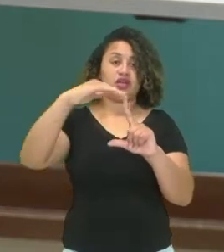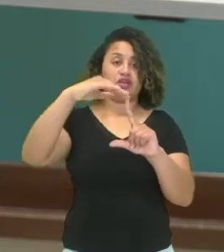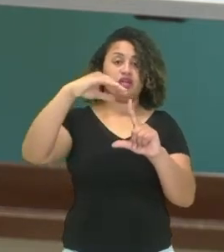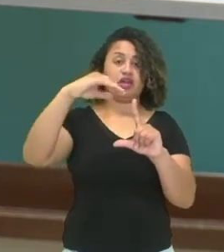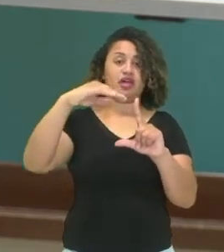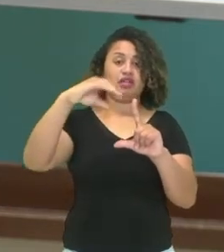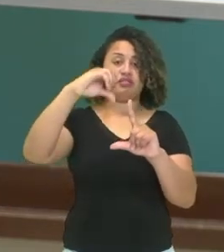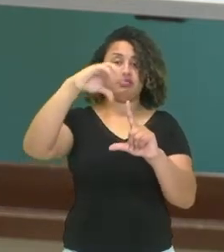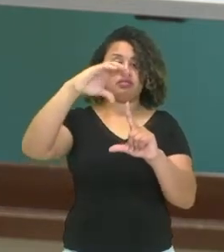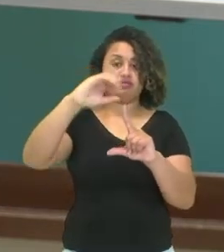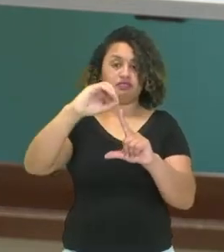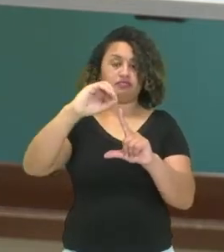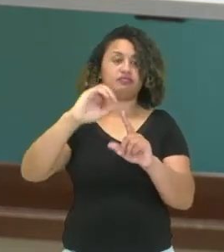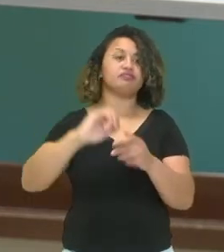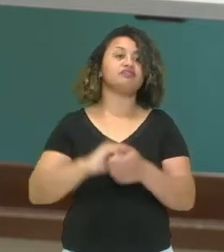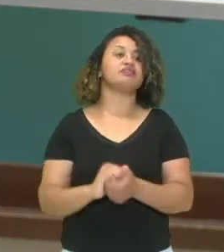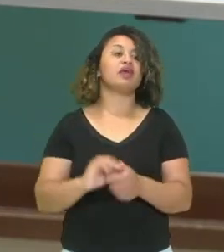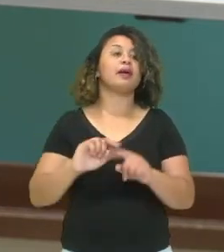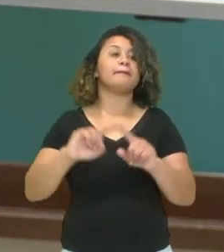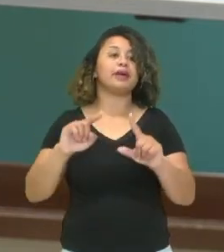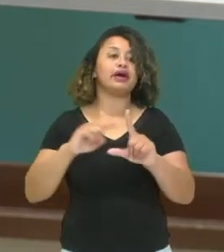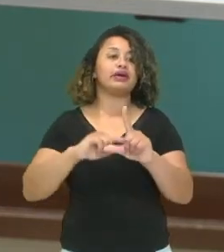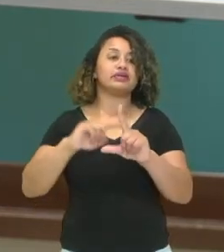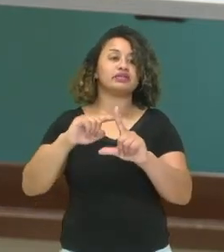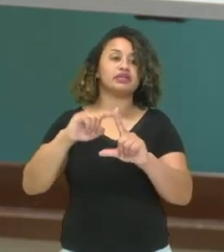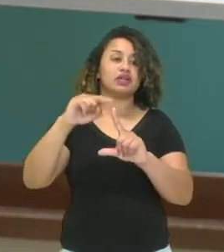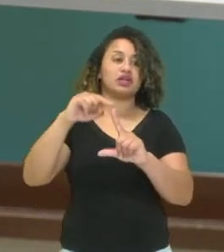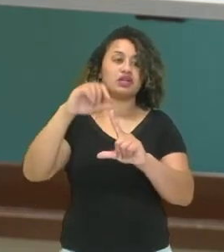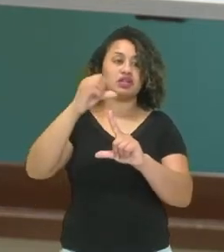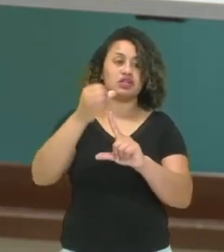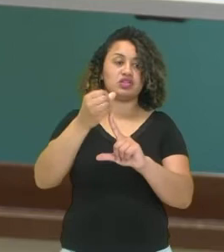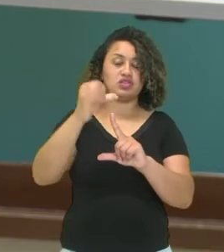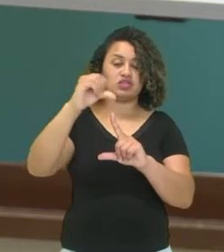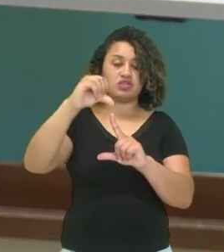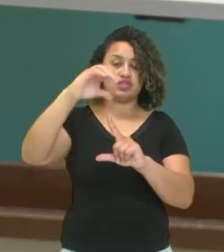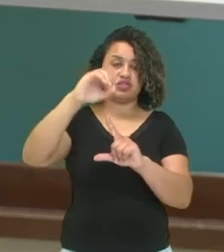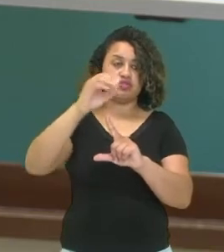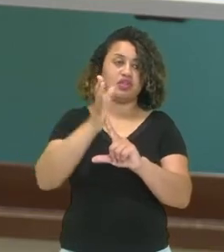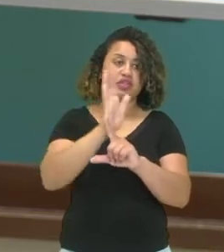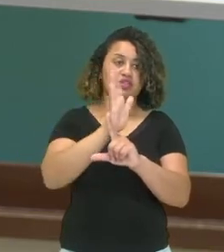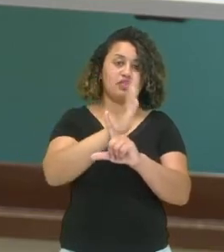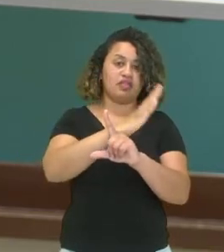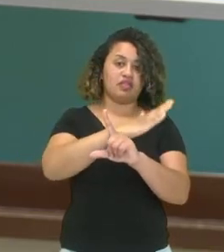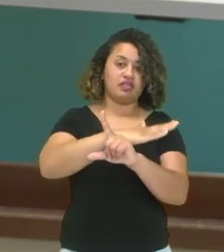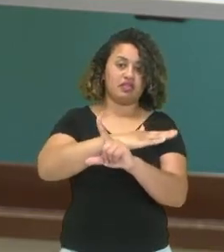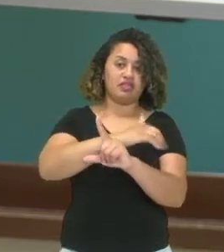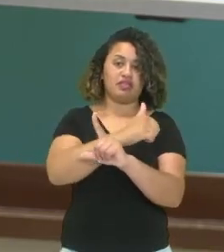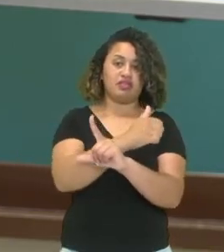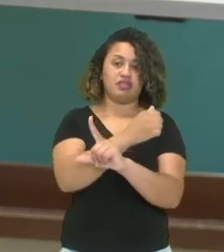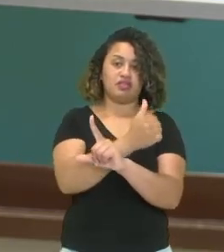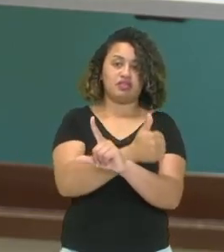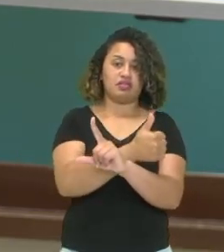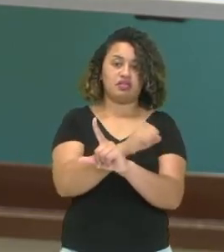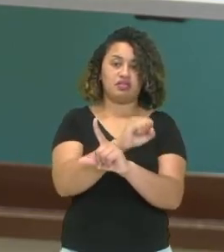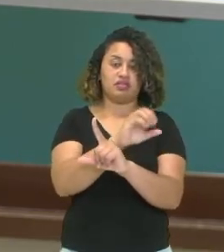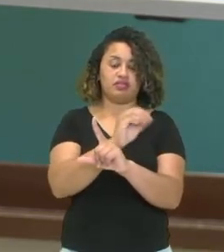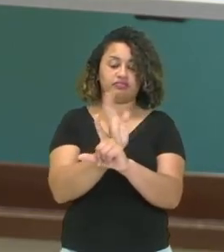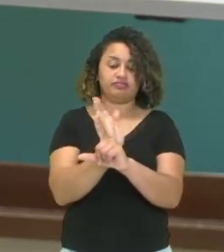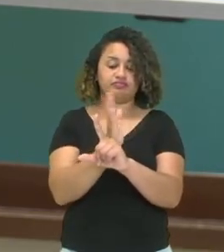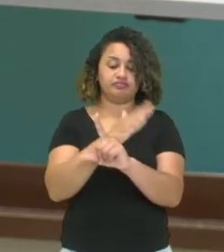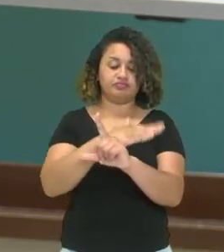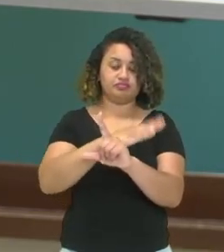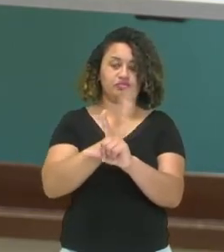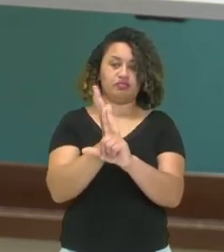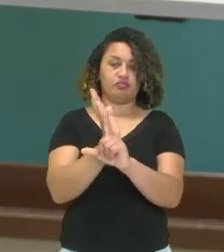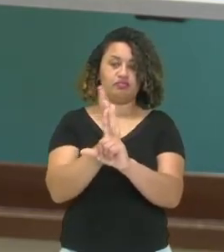graus. Já na condição entre 90 graus e 180 graus, se tiver nesse intervalo,